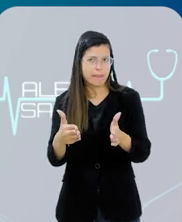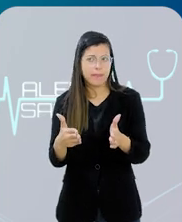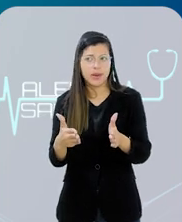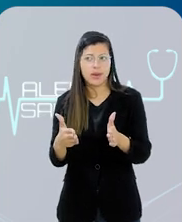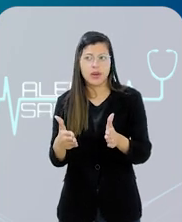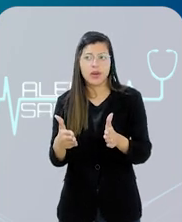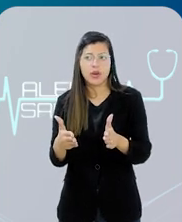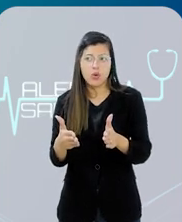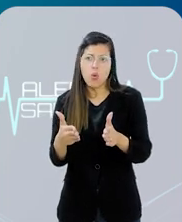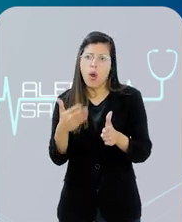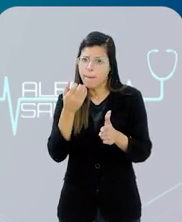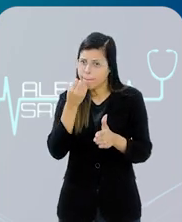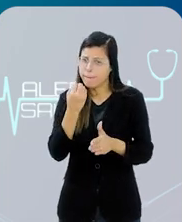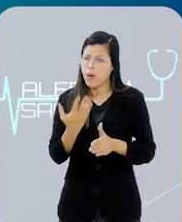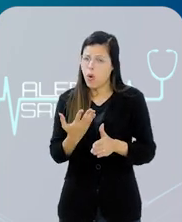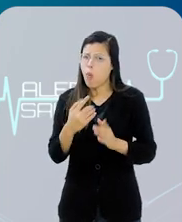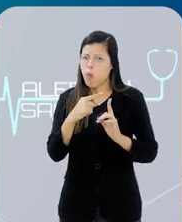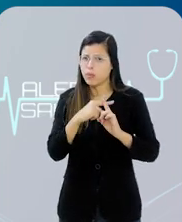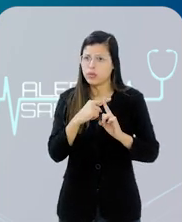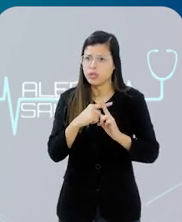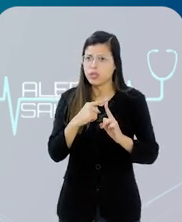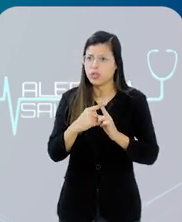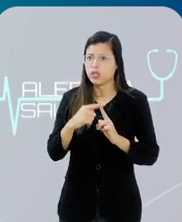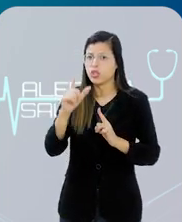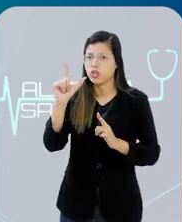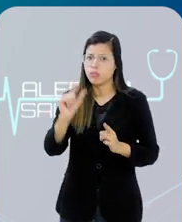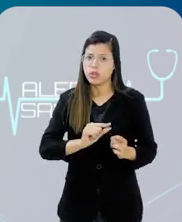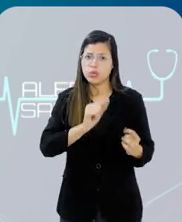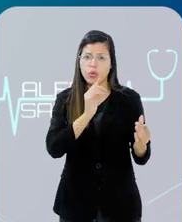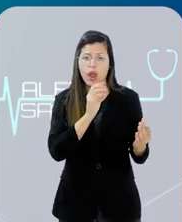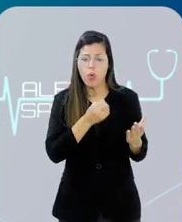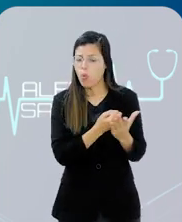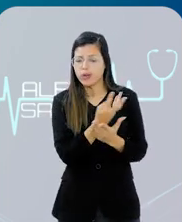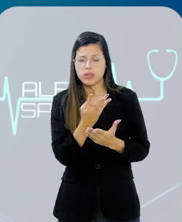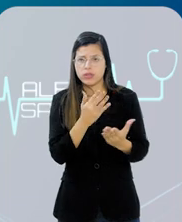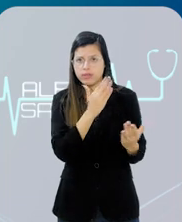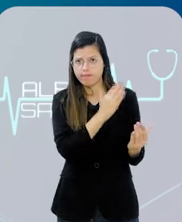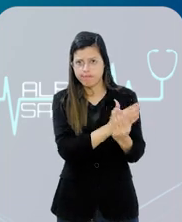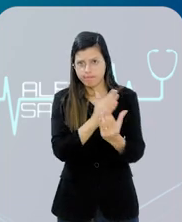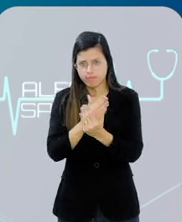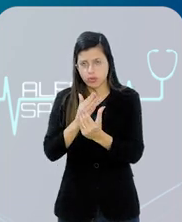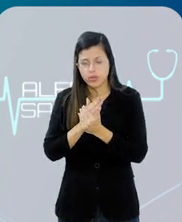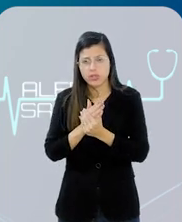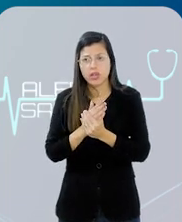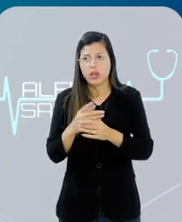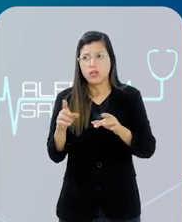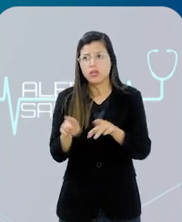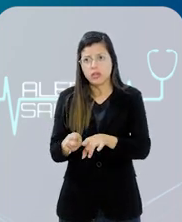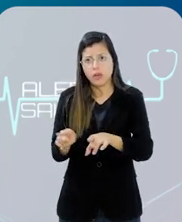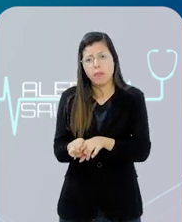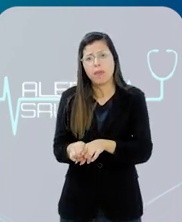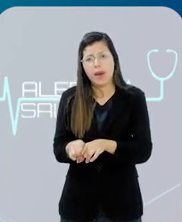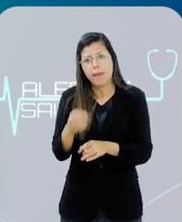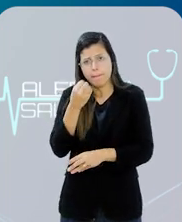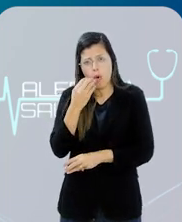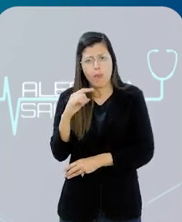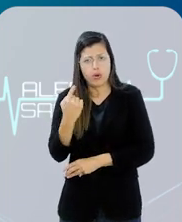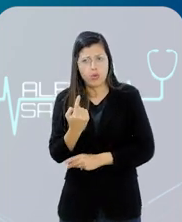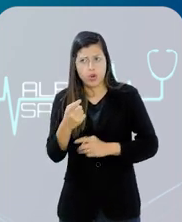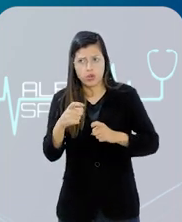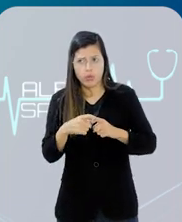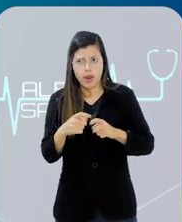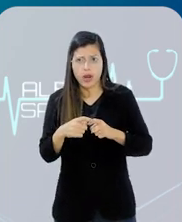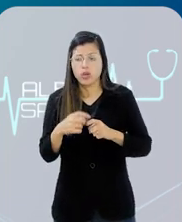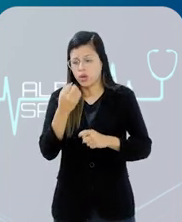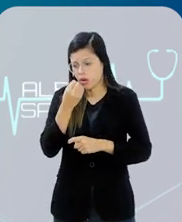ele acaba sendo bem-vindo, o que diminui a judicialização, o que beneficia tanto a nossa parte médica, mas também ao próprio